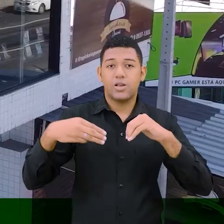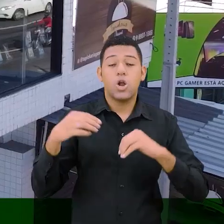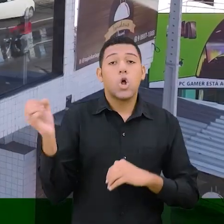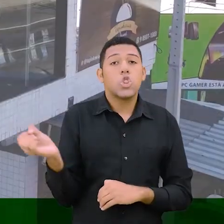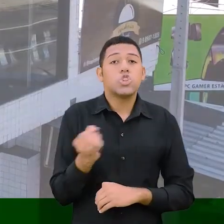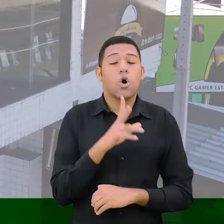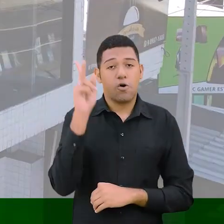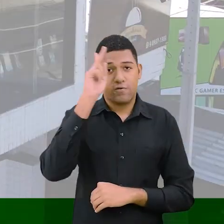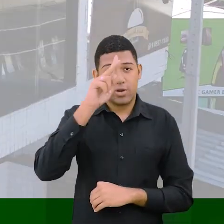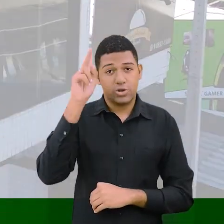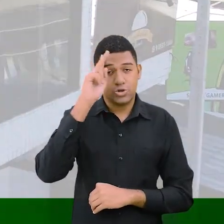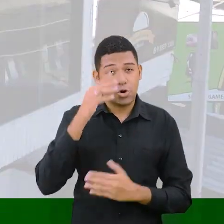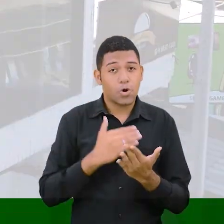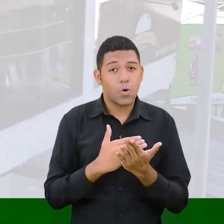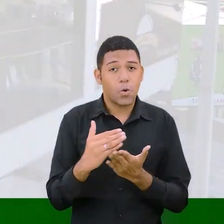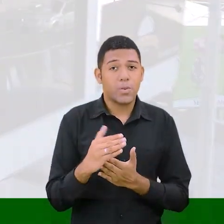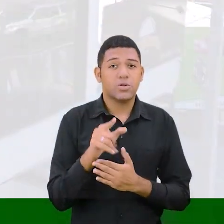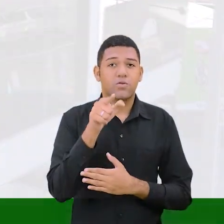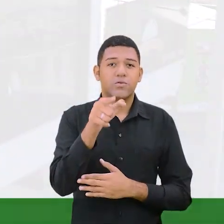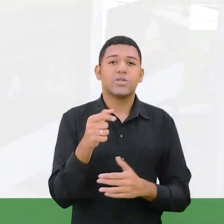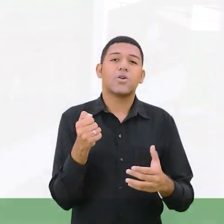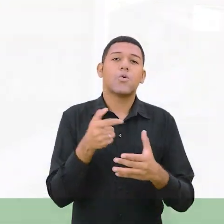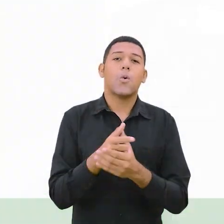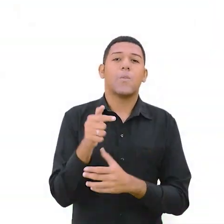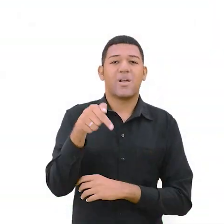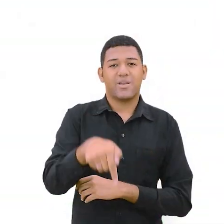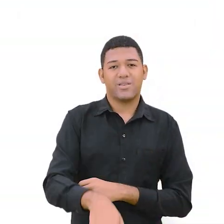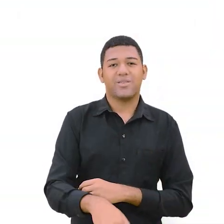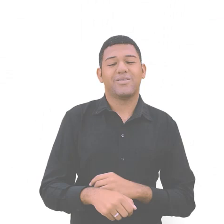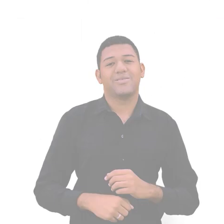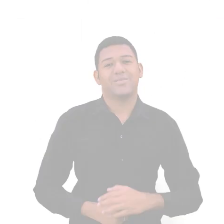uma nova história começa quando você compra aqui